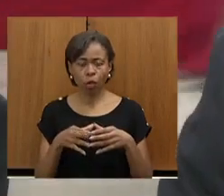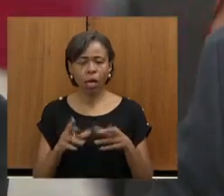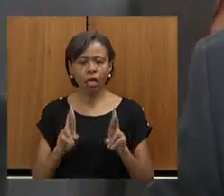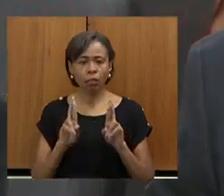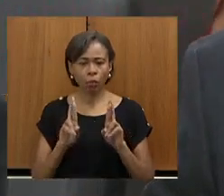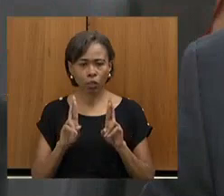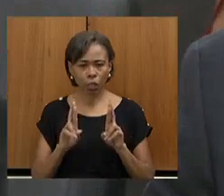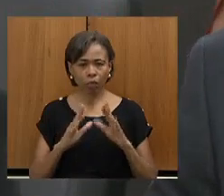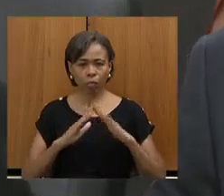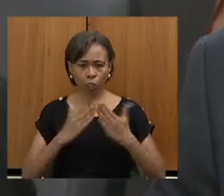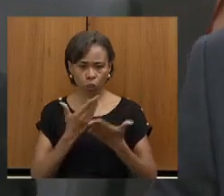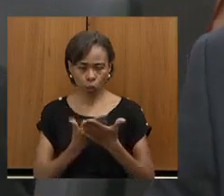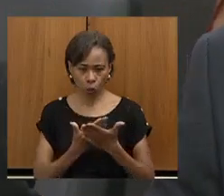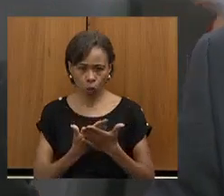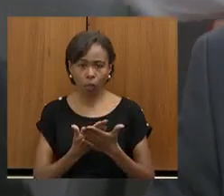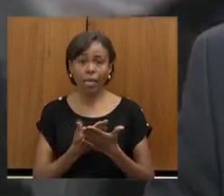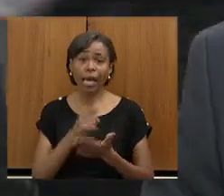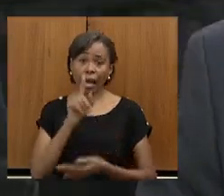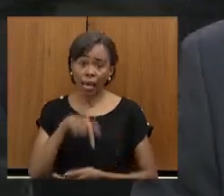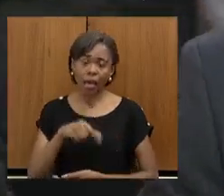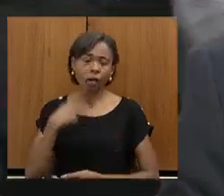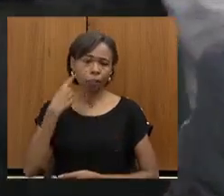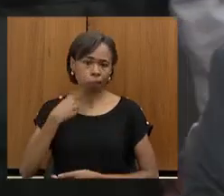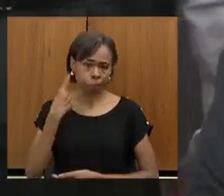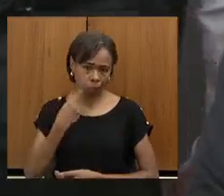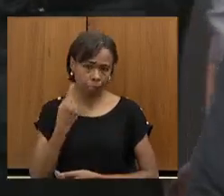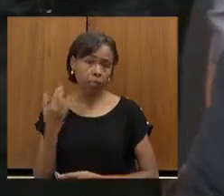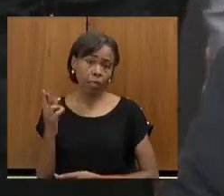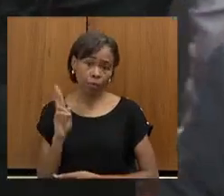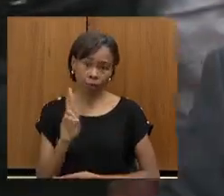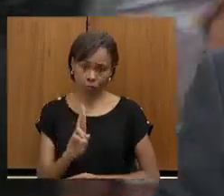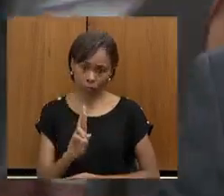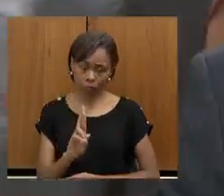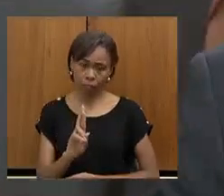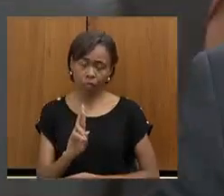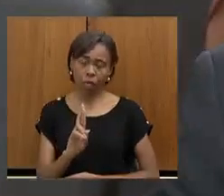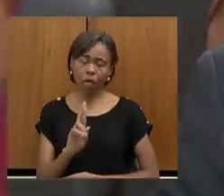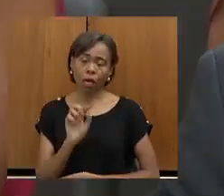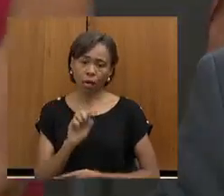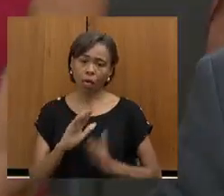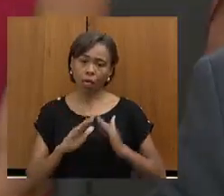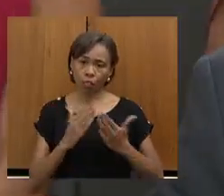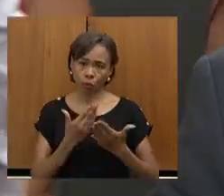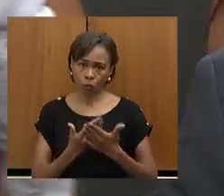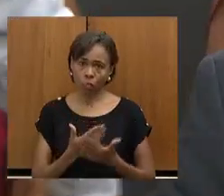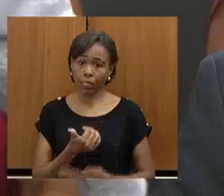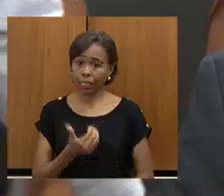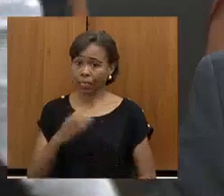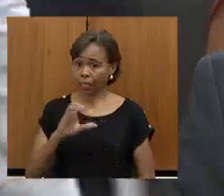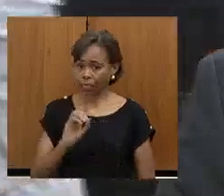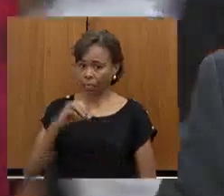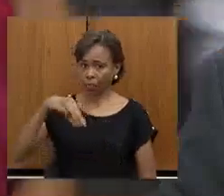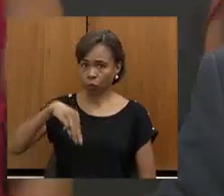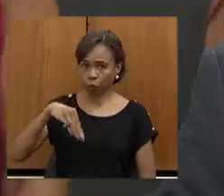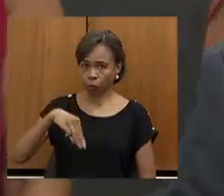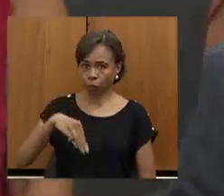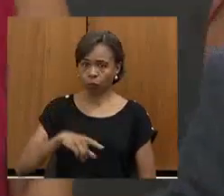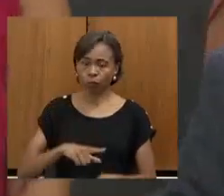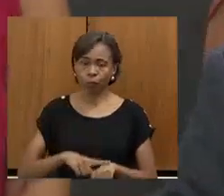Escola São Tomás de Aquino, e a advogada também representando, então, a Escola São Tomás de Aquino. Dez minutos, Renata.